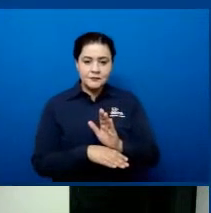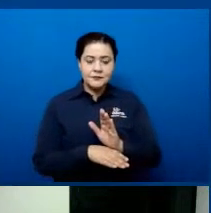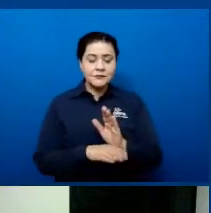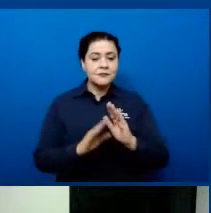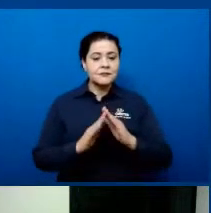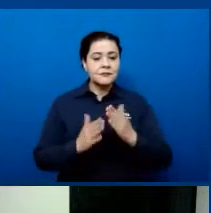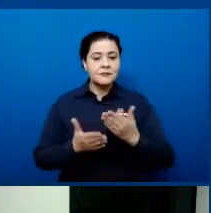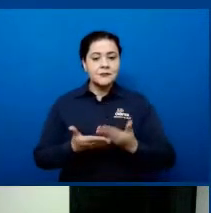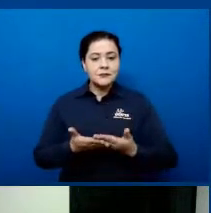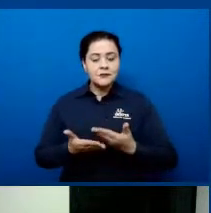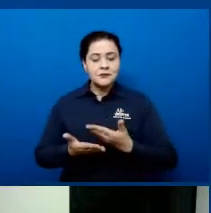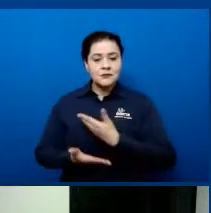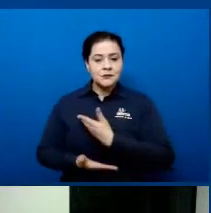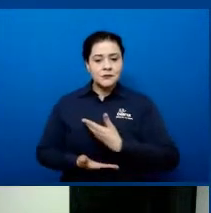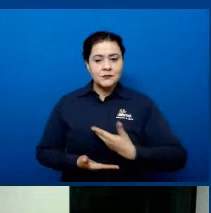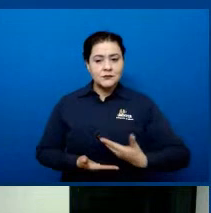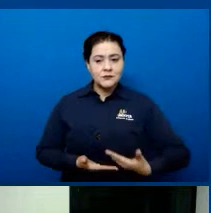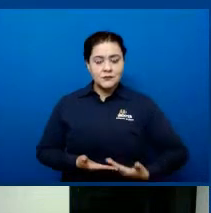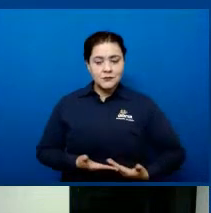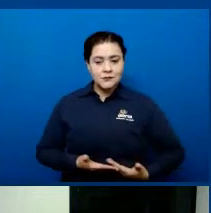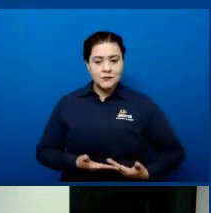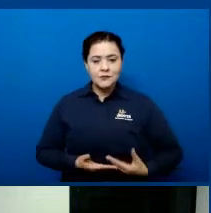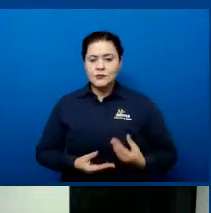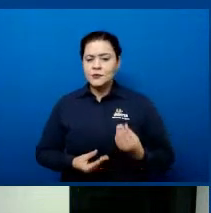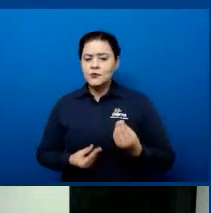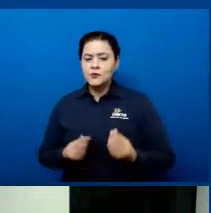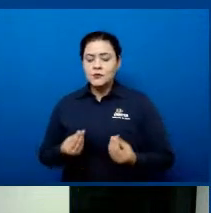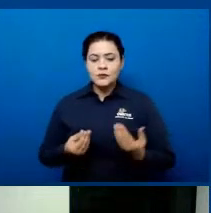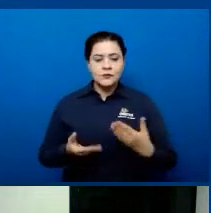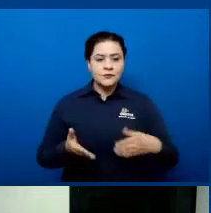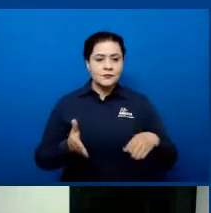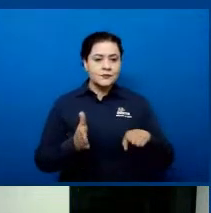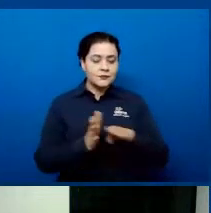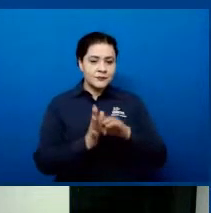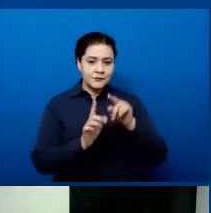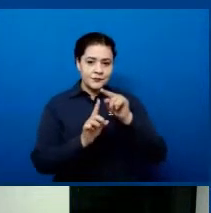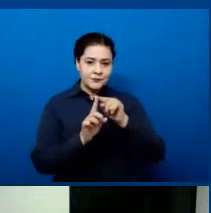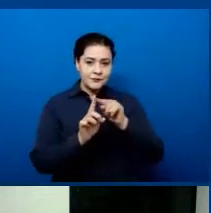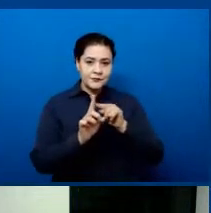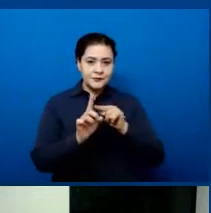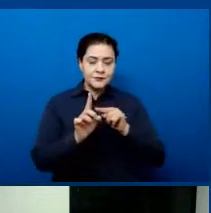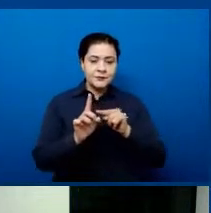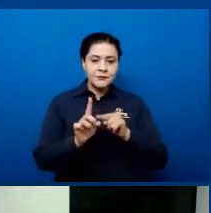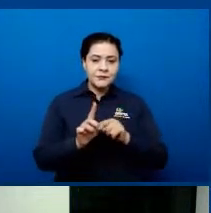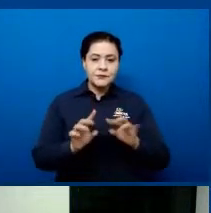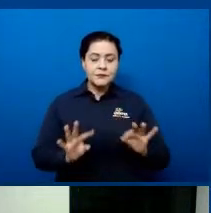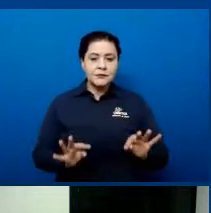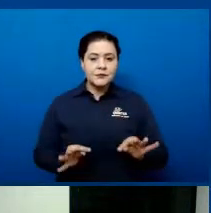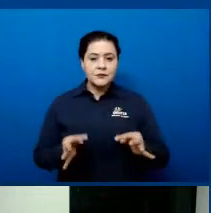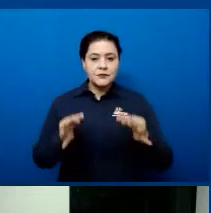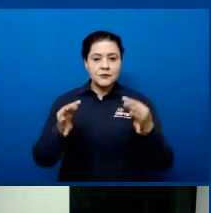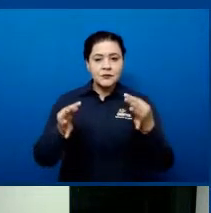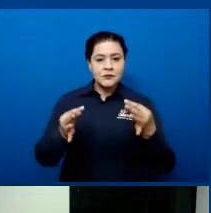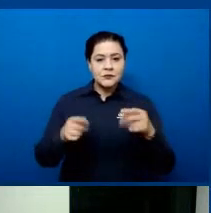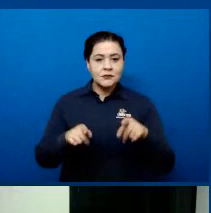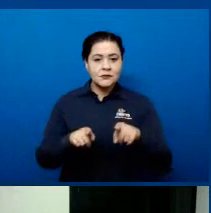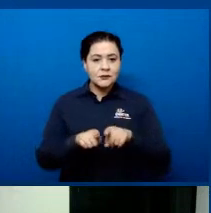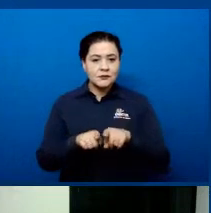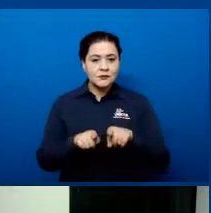escolas públicas, né? Como que isso poderia chegar, esse tipo de tecnologia,